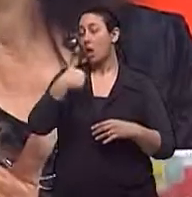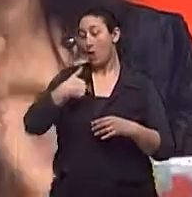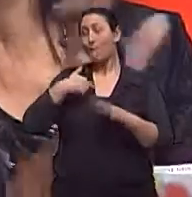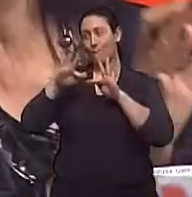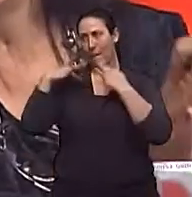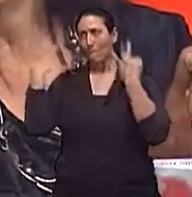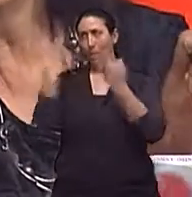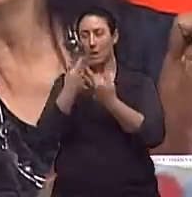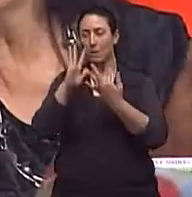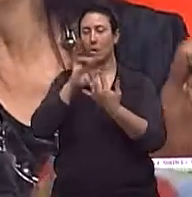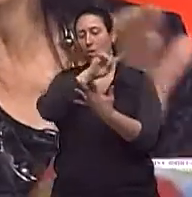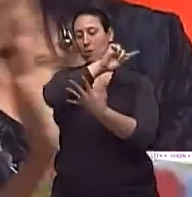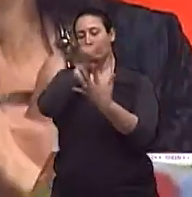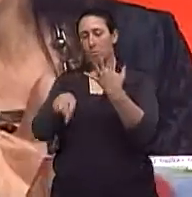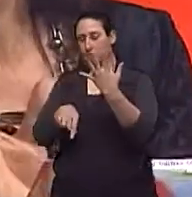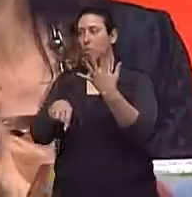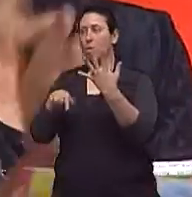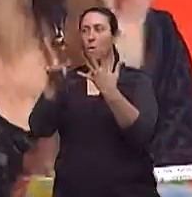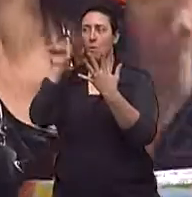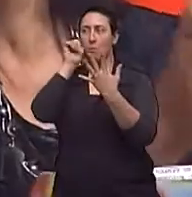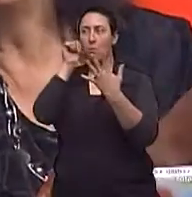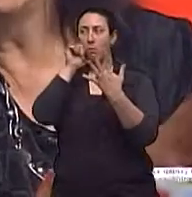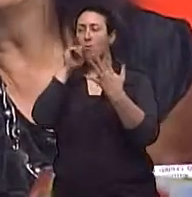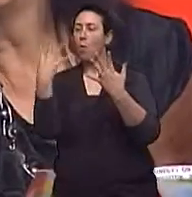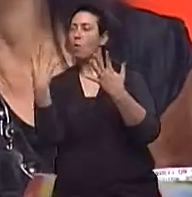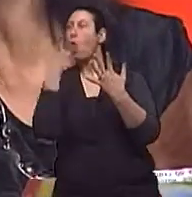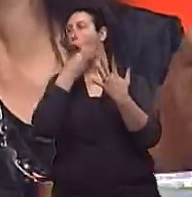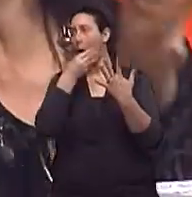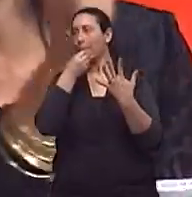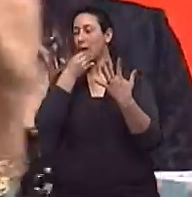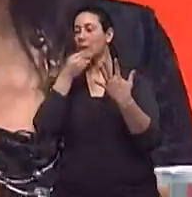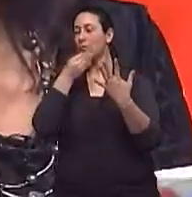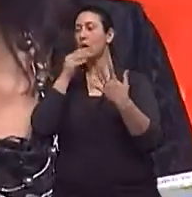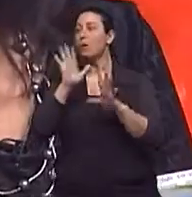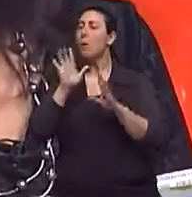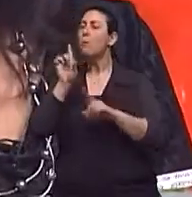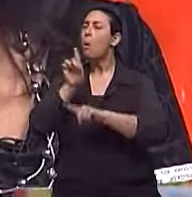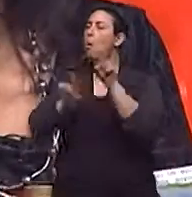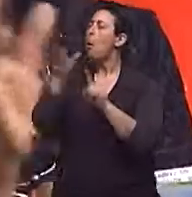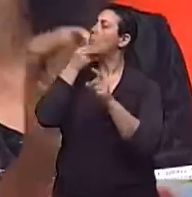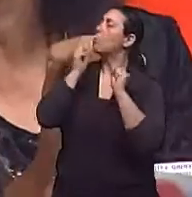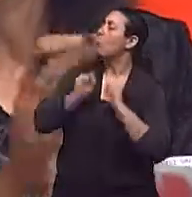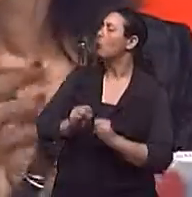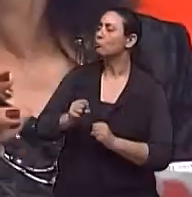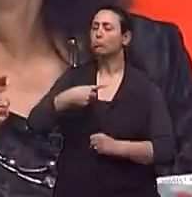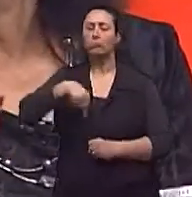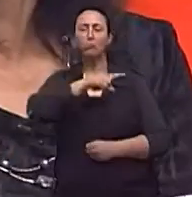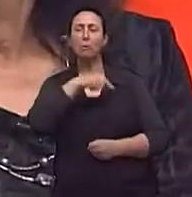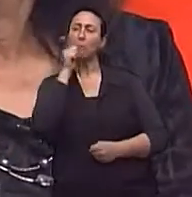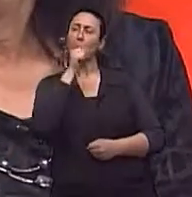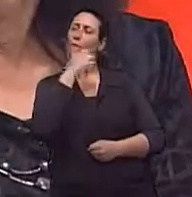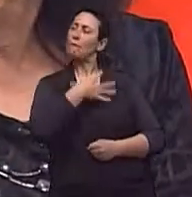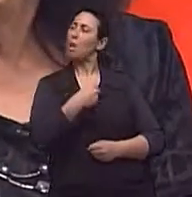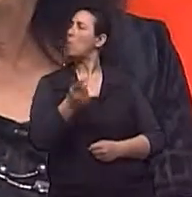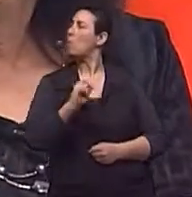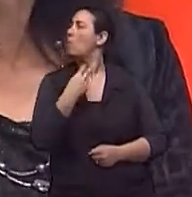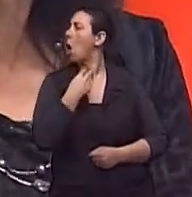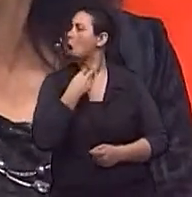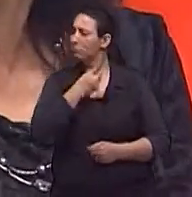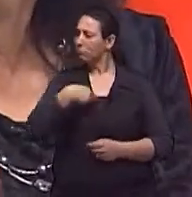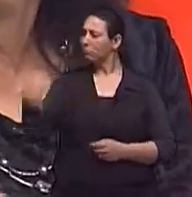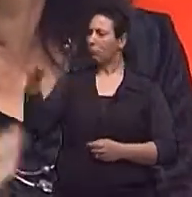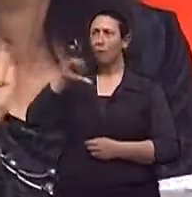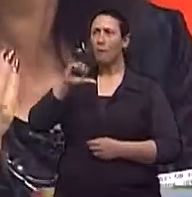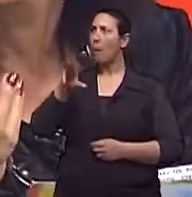e na verdade a gente vê que a educação era bem diferenciada homens podiam coisas mulheres não podiam determinar as coisas então há A